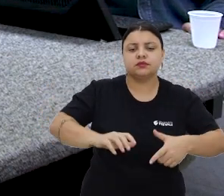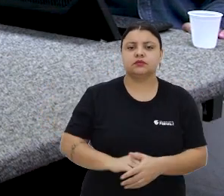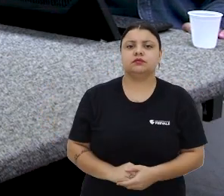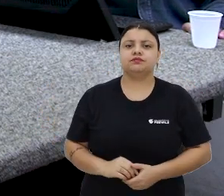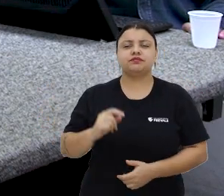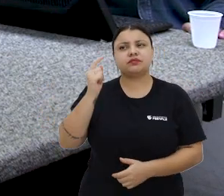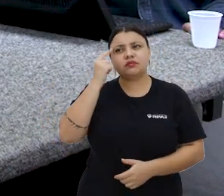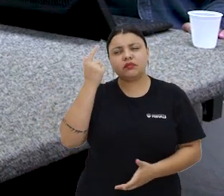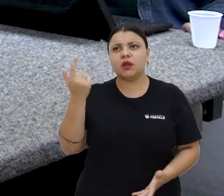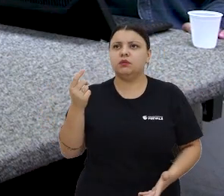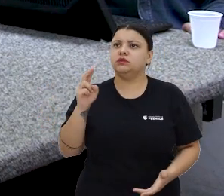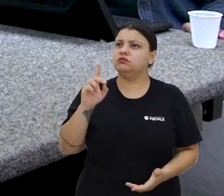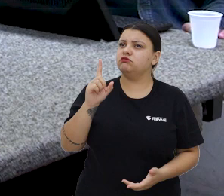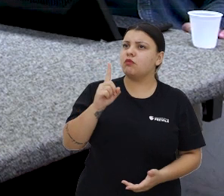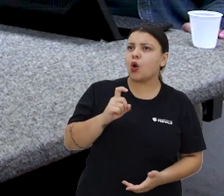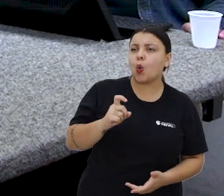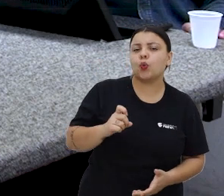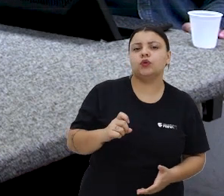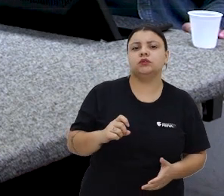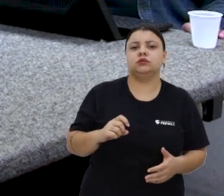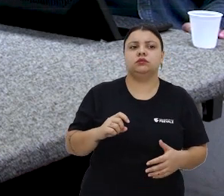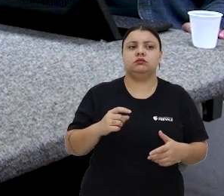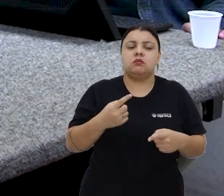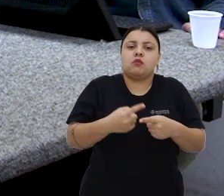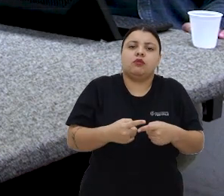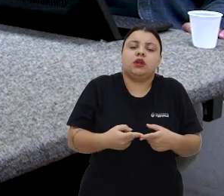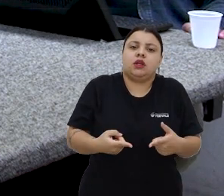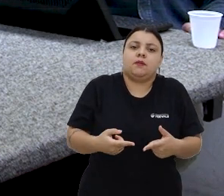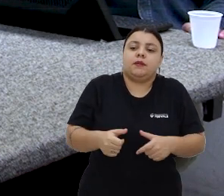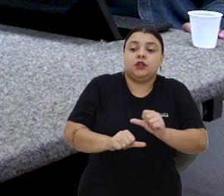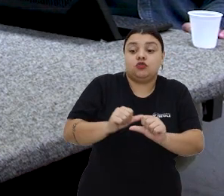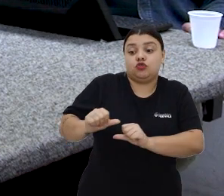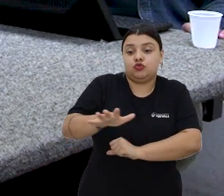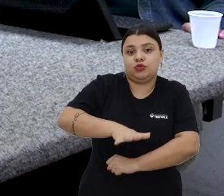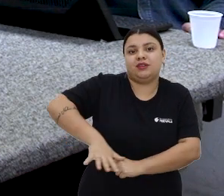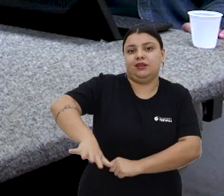que a única maneira da gente modificar esse cenário